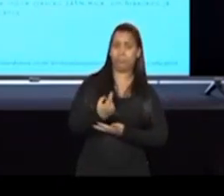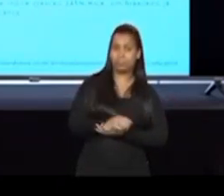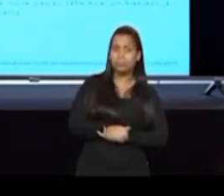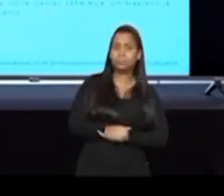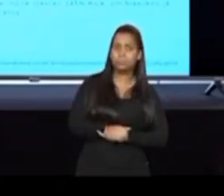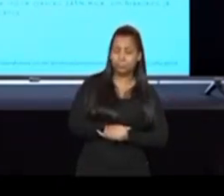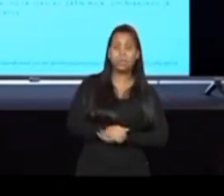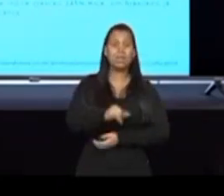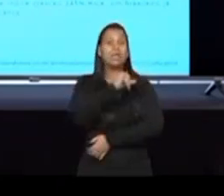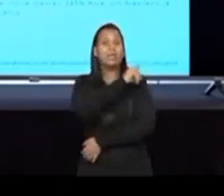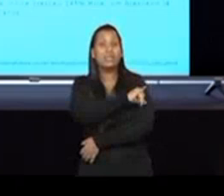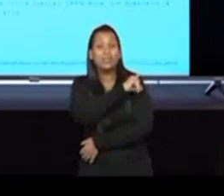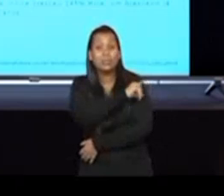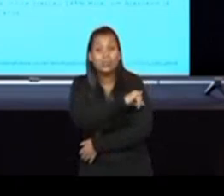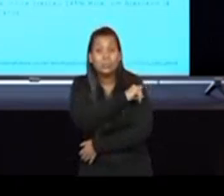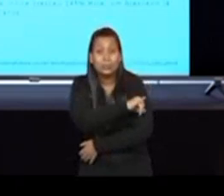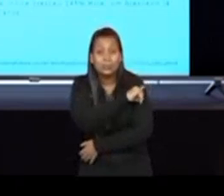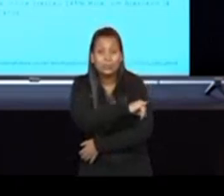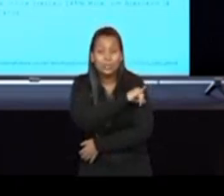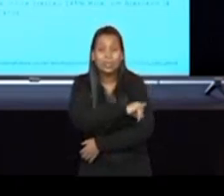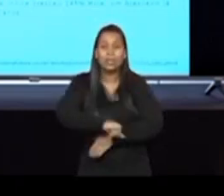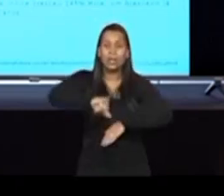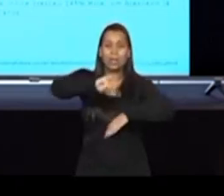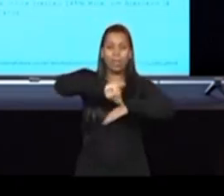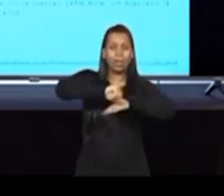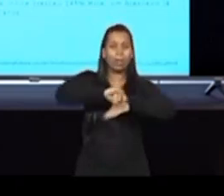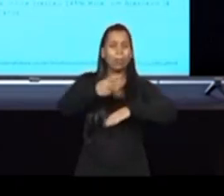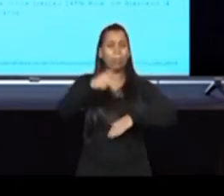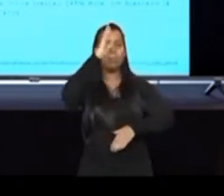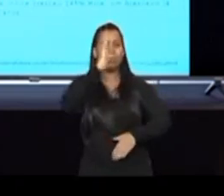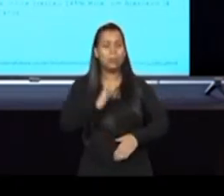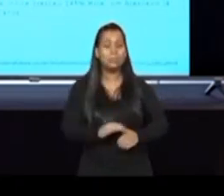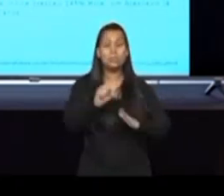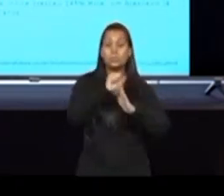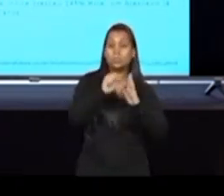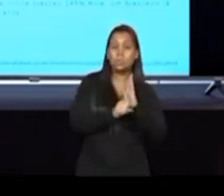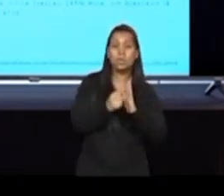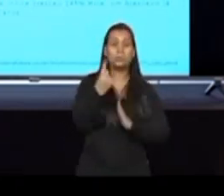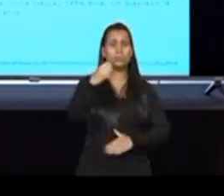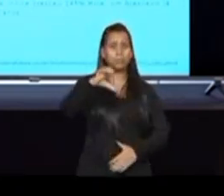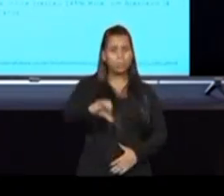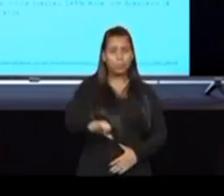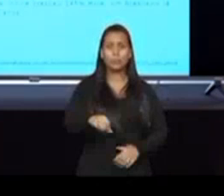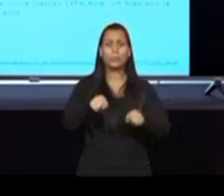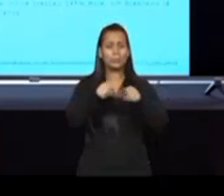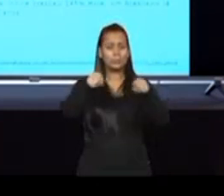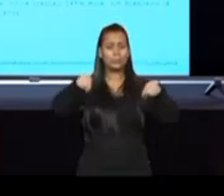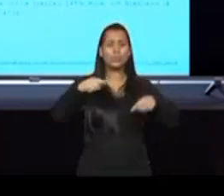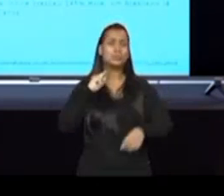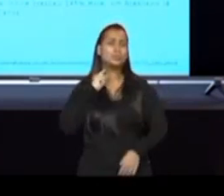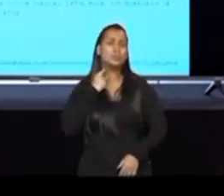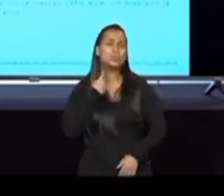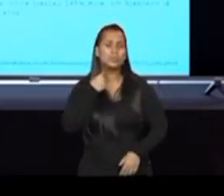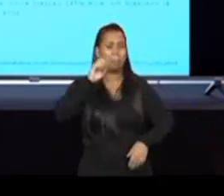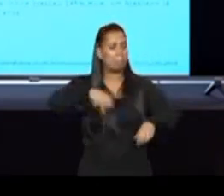muito. Rio de Janeiro, enquanto era a capital do Brasil ali no século XIX, cidade muito suja, pessoal, epidemias para